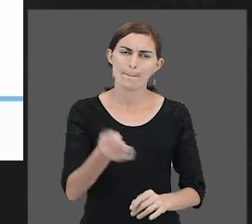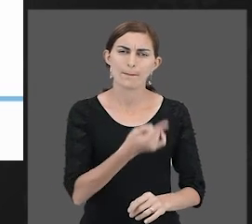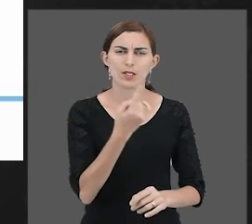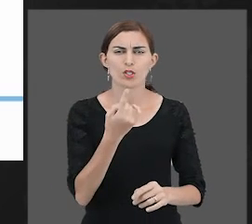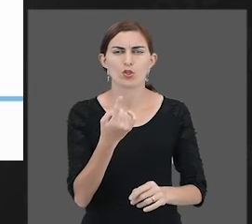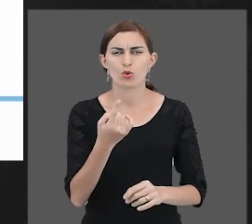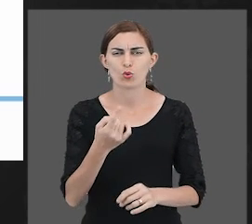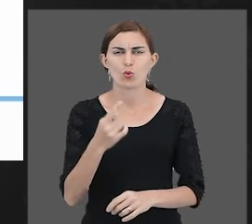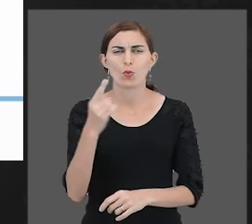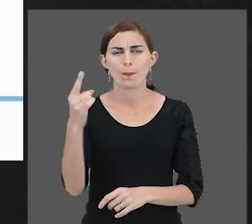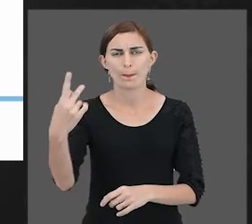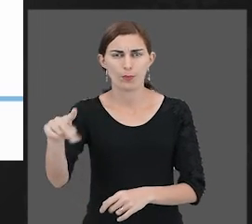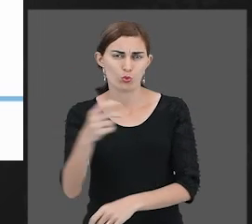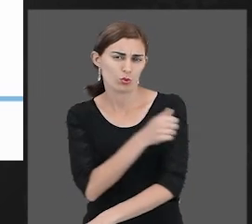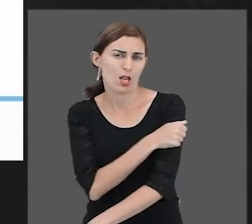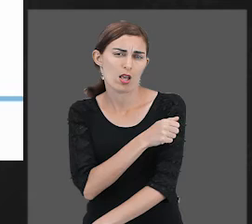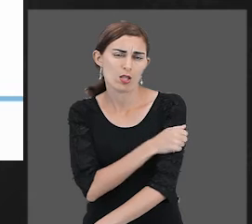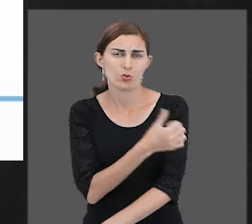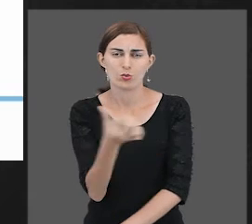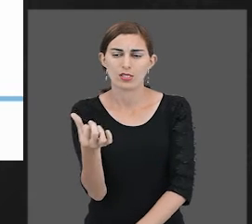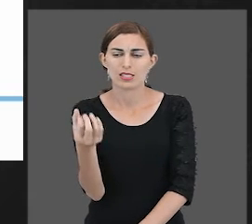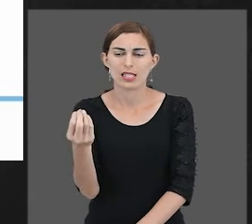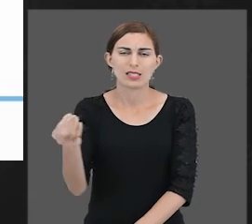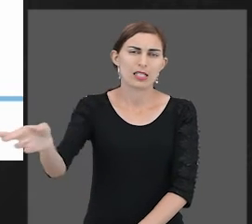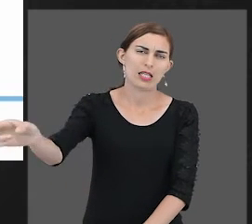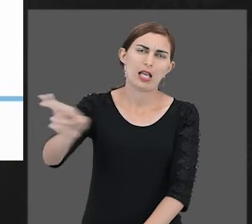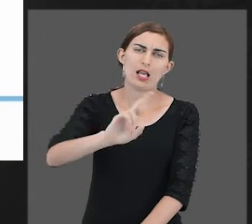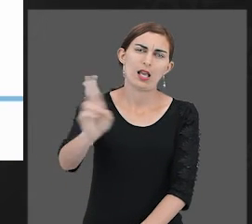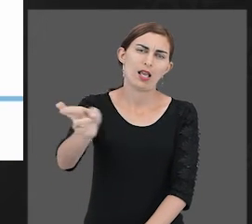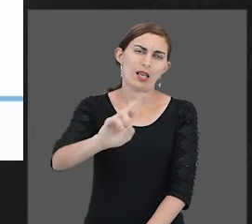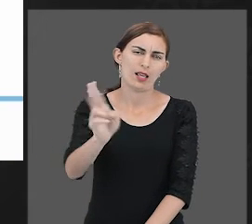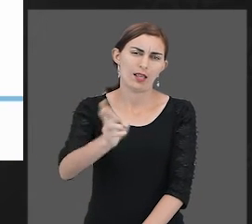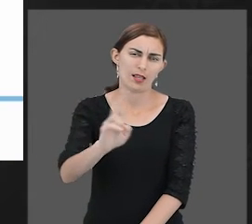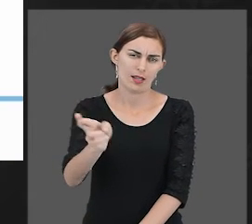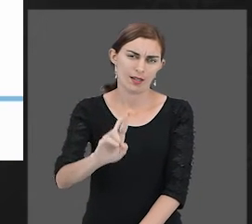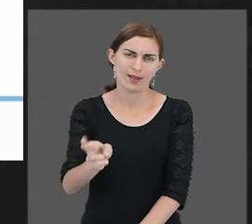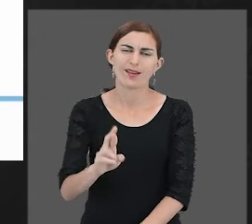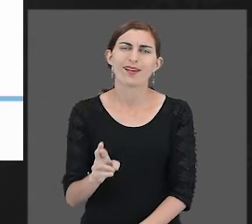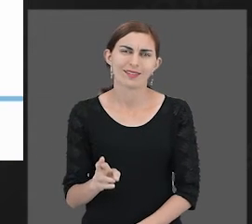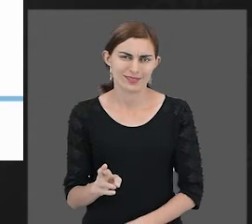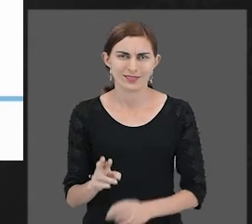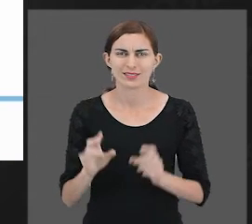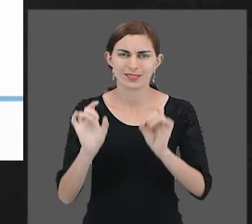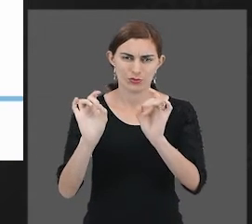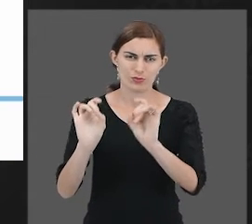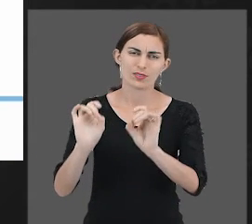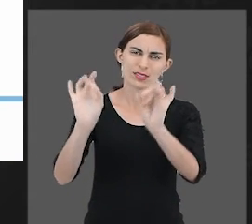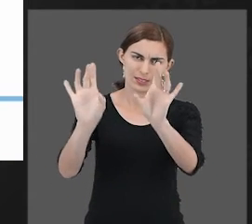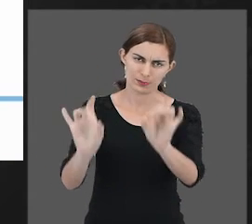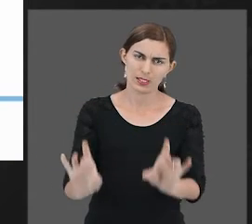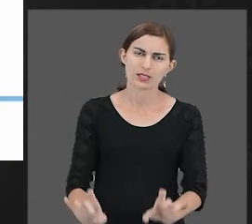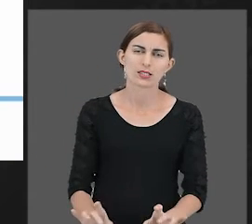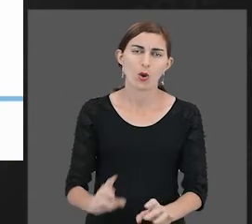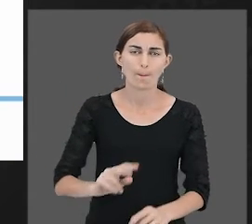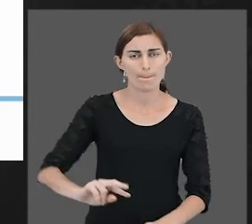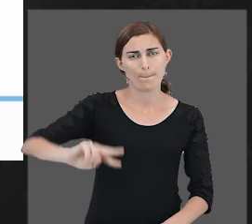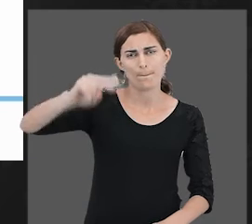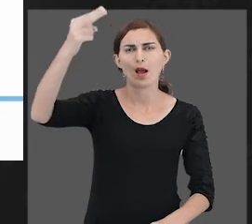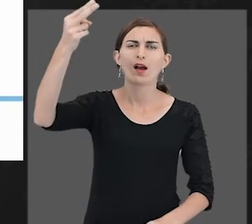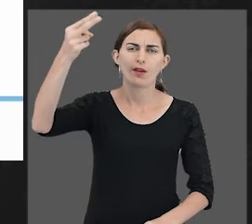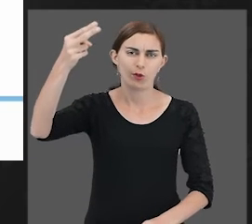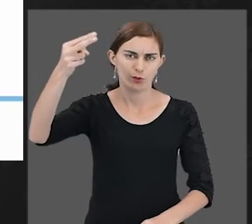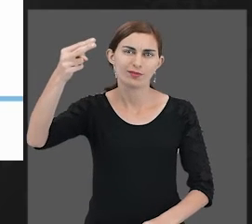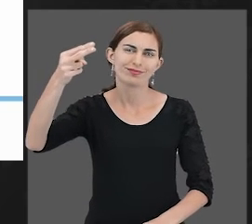em compensação por aluno ele vai receber R$60. Claro, o custo de um aluno da educação especial ele é maior que o da